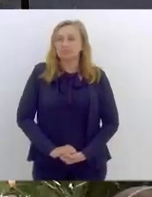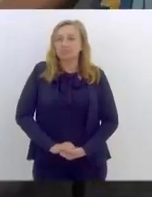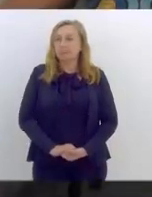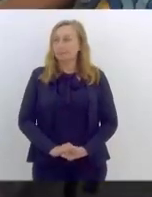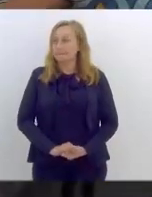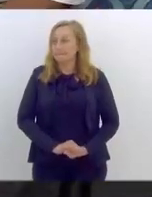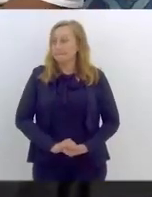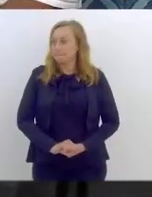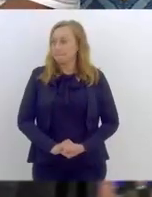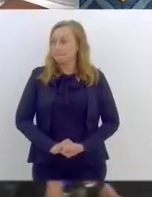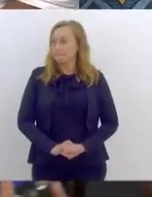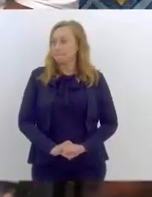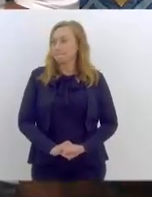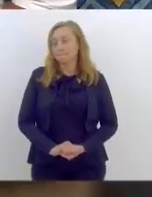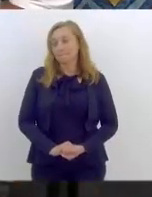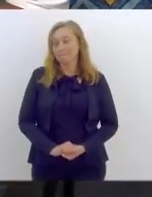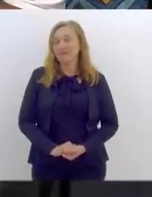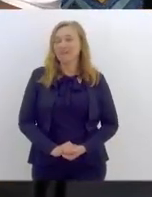me